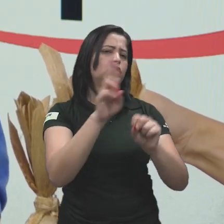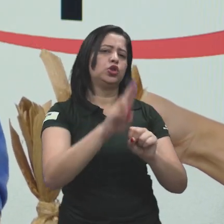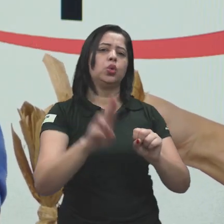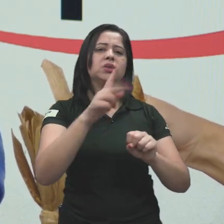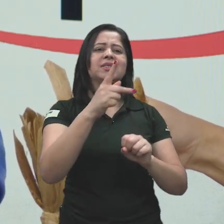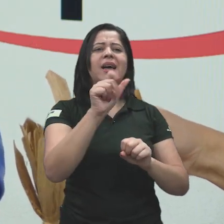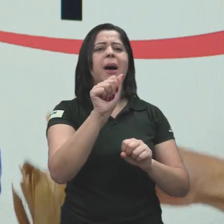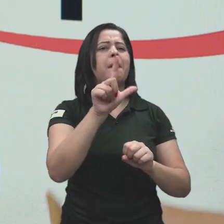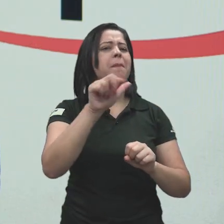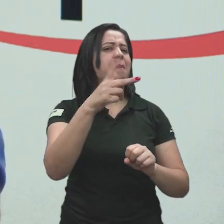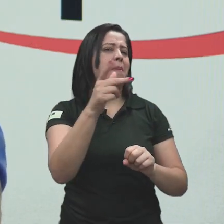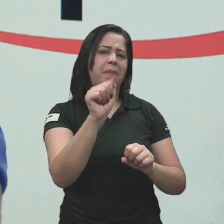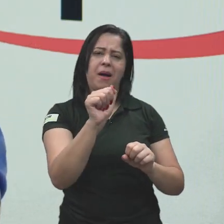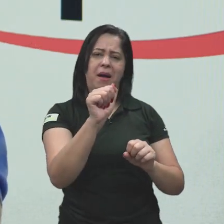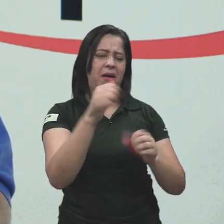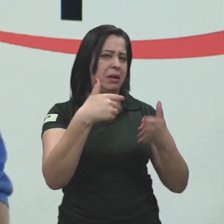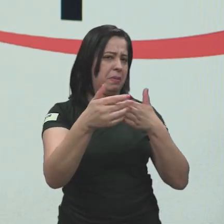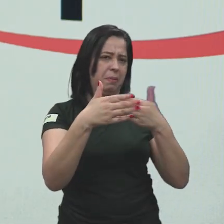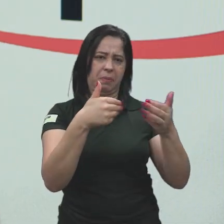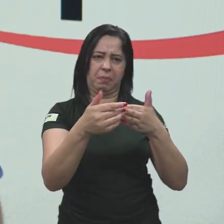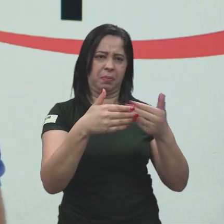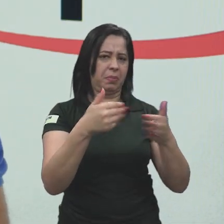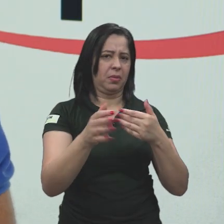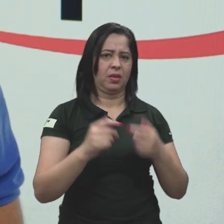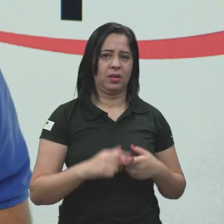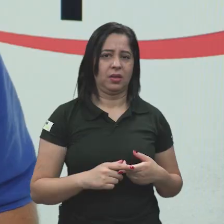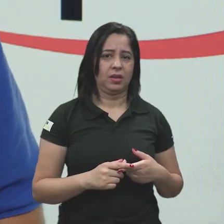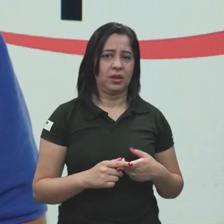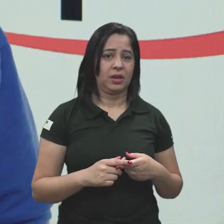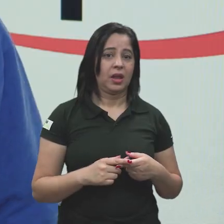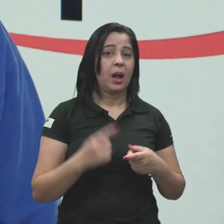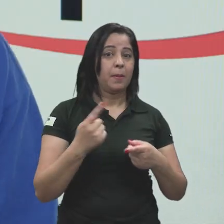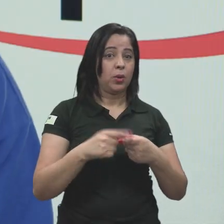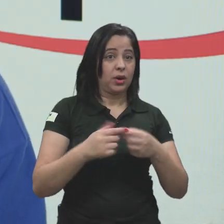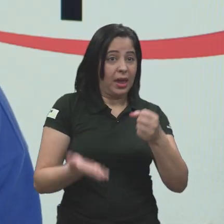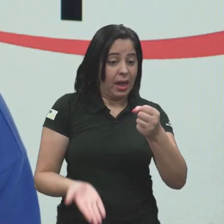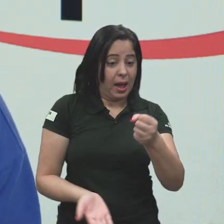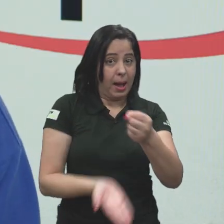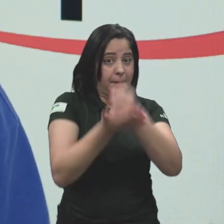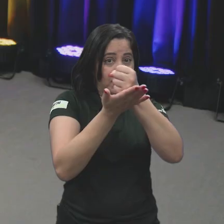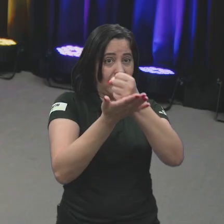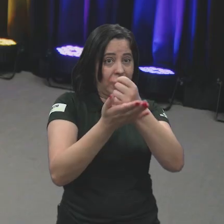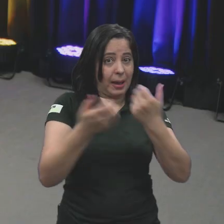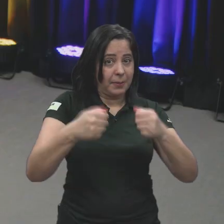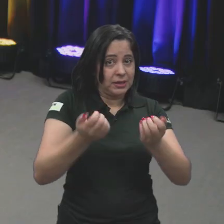simule a pena depois. Porque, na realidade, a peteca é um peso